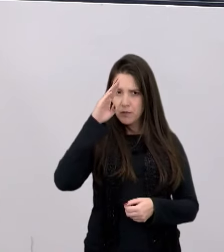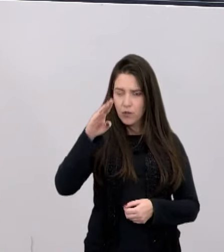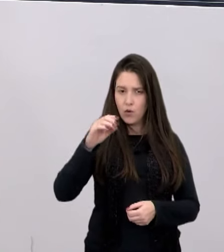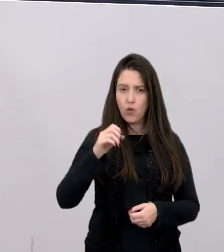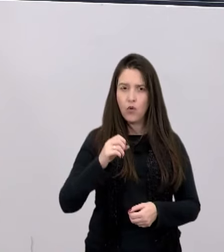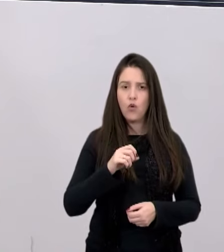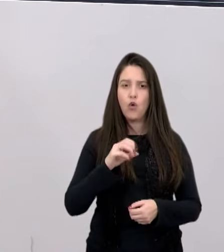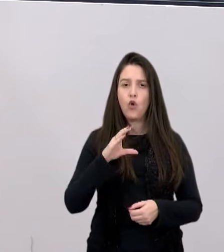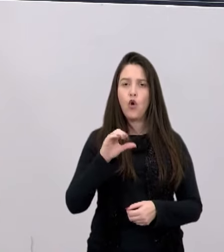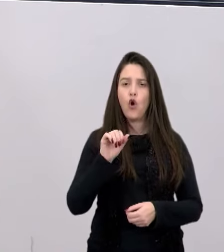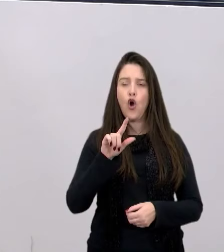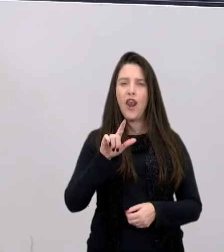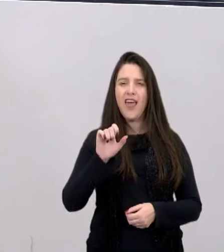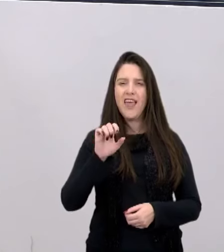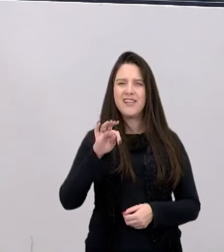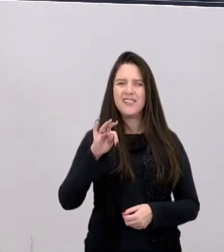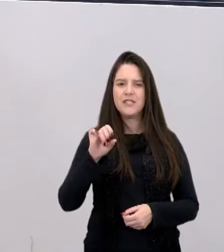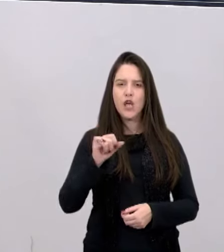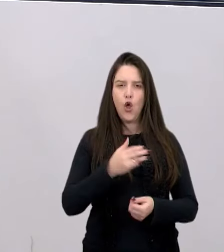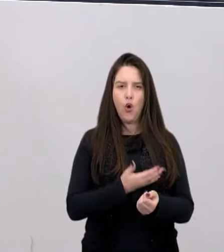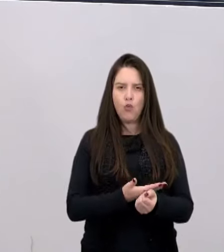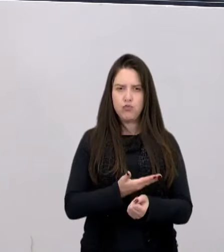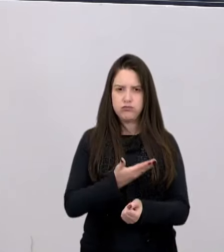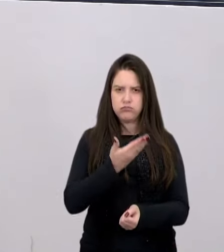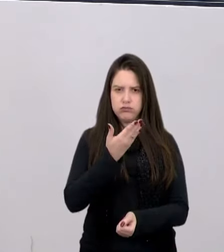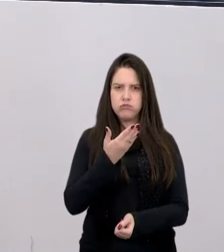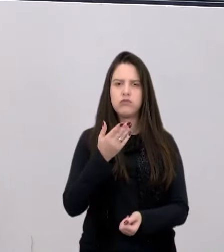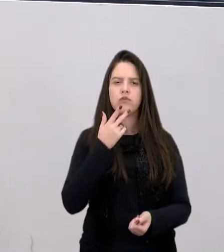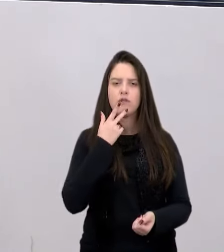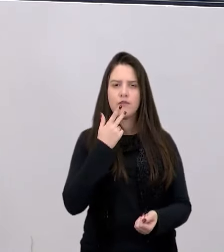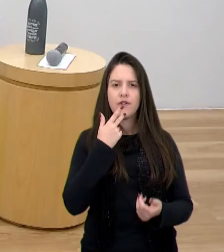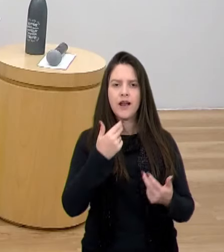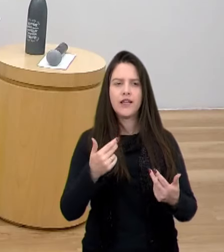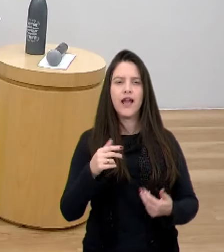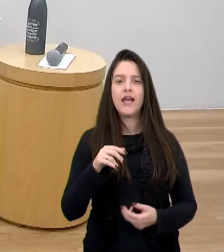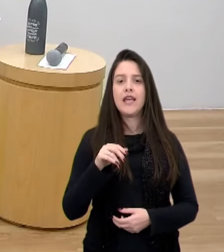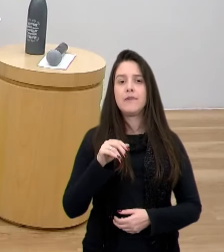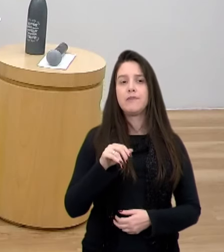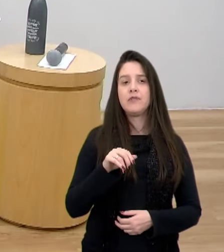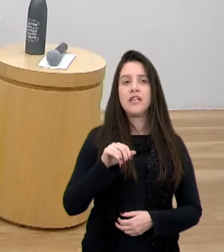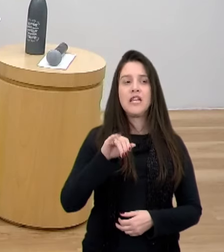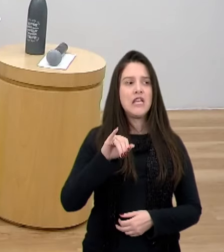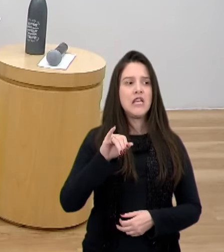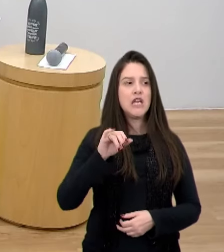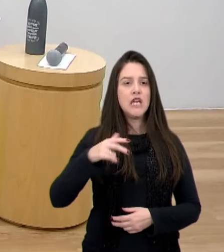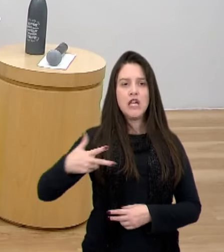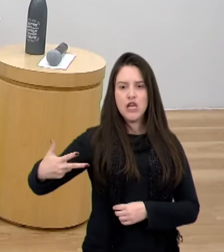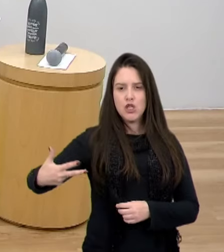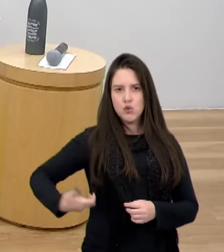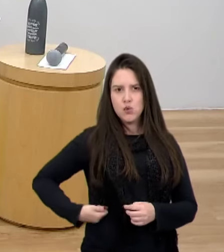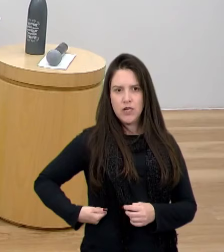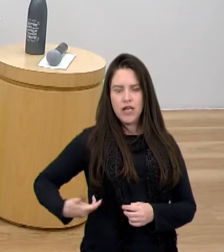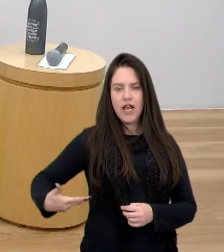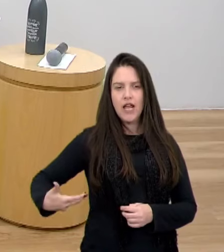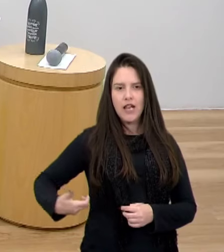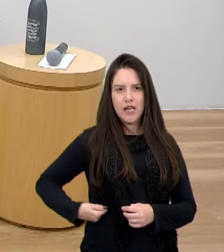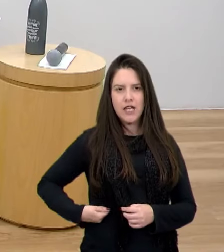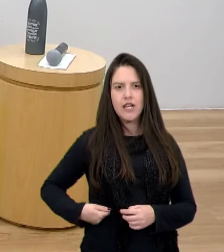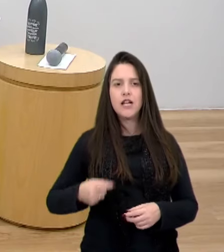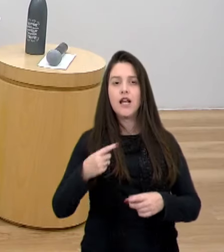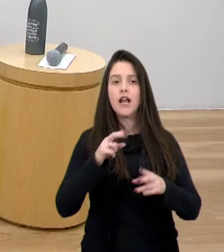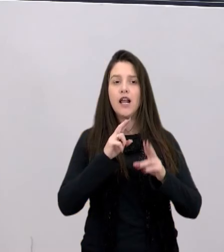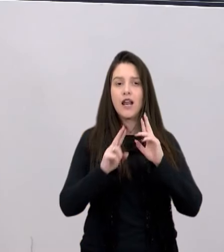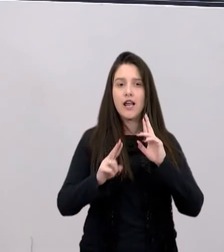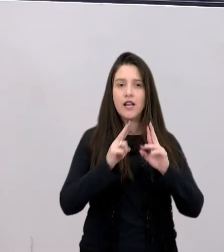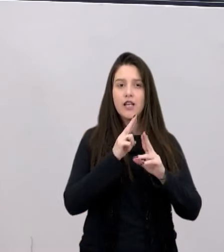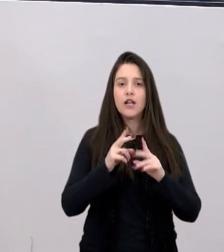nossa paciente aí está vivendo, a gente vai falar da insulina. A insulina, gente, que é o principal hormônio aí que está relacionado com